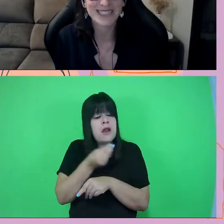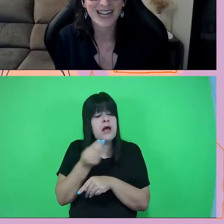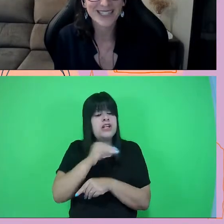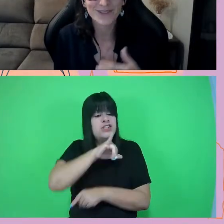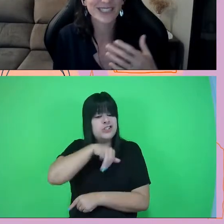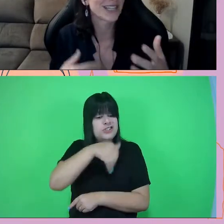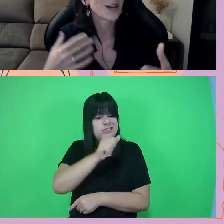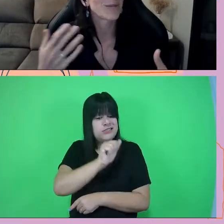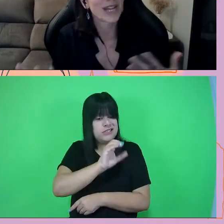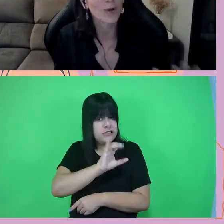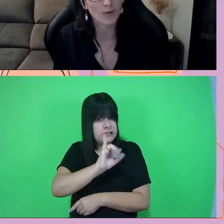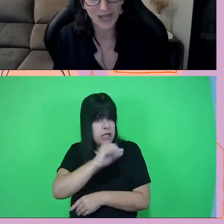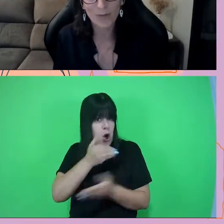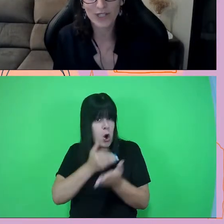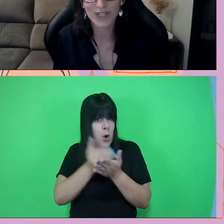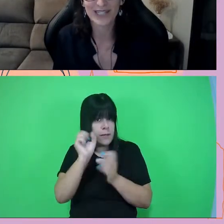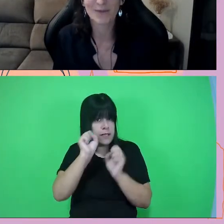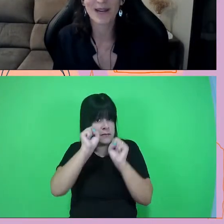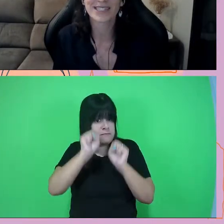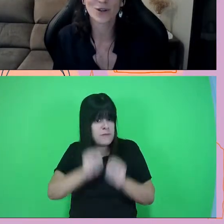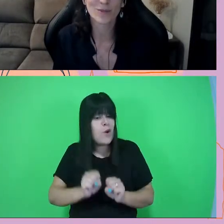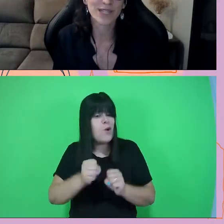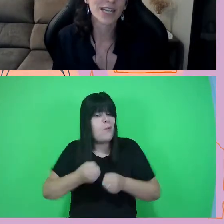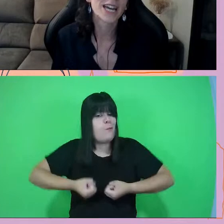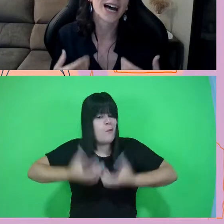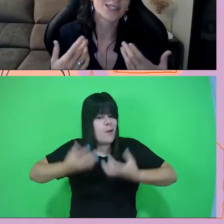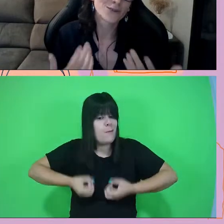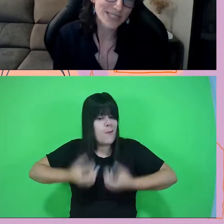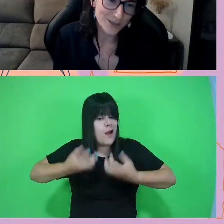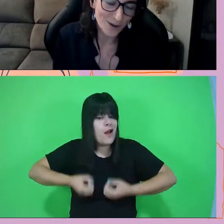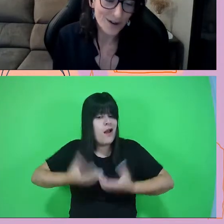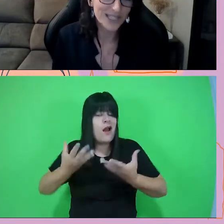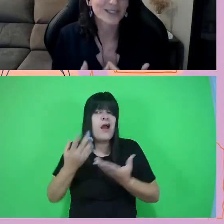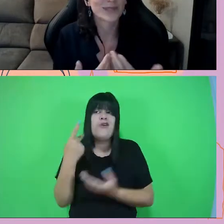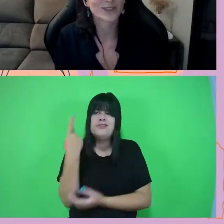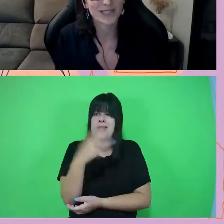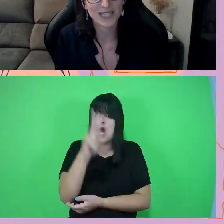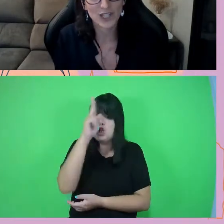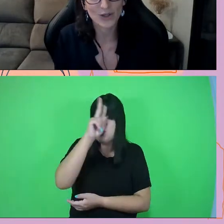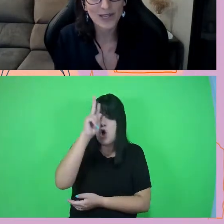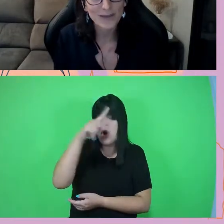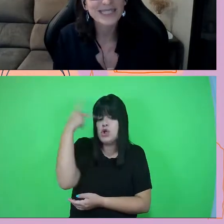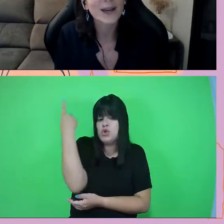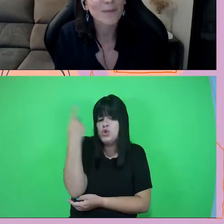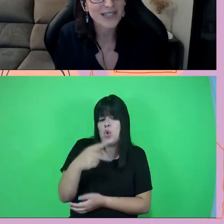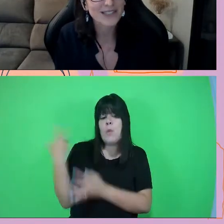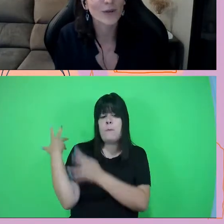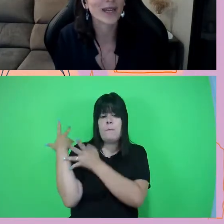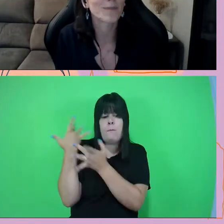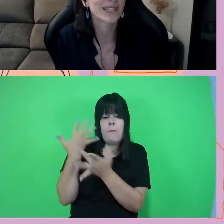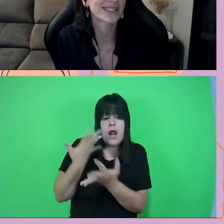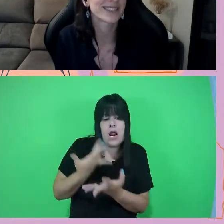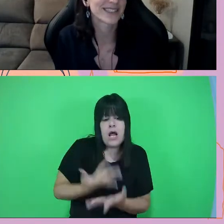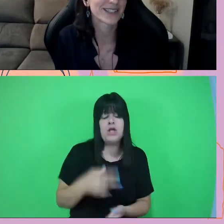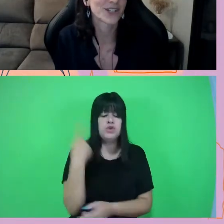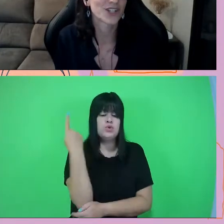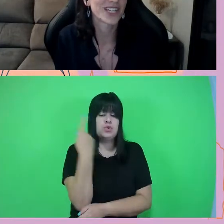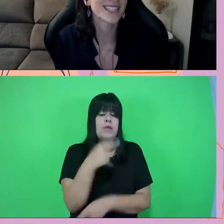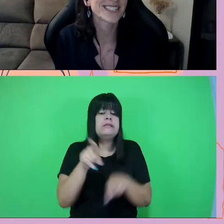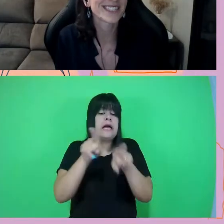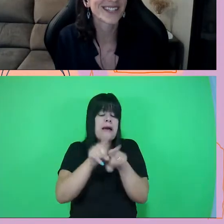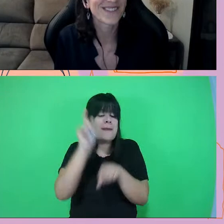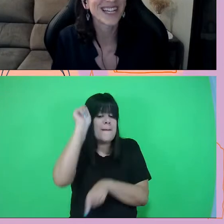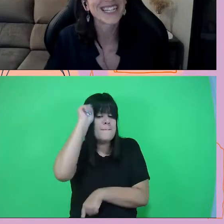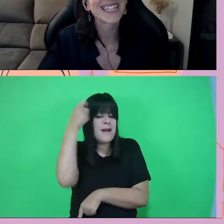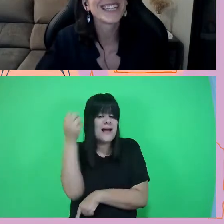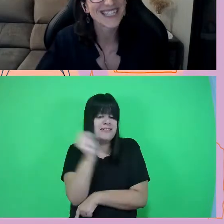pode começar, se você puder contar um pouquinho, então, mais sobre a sua história, sobre a sua trajetória, mas também sobre a Pretas